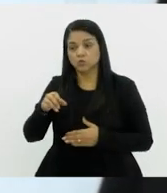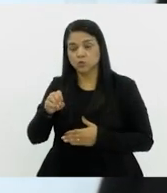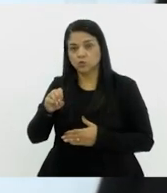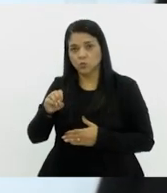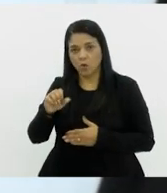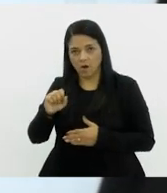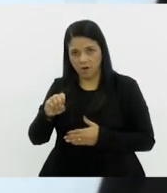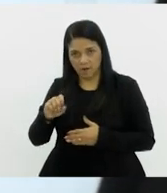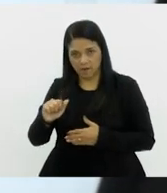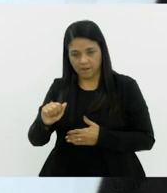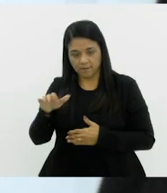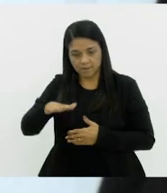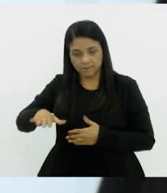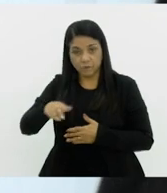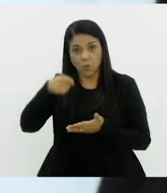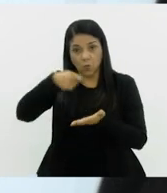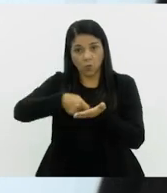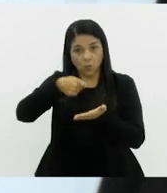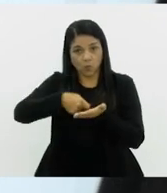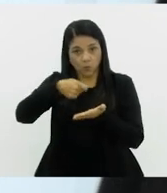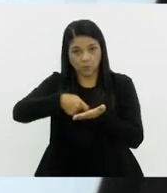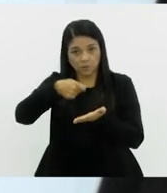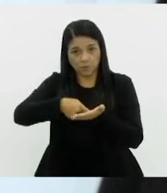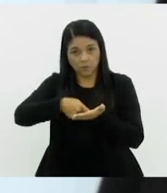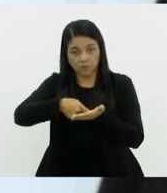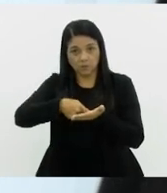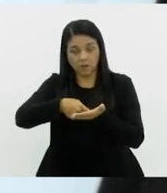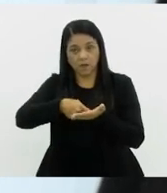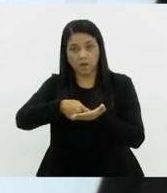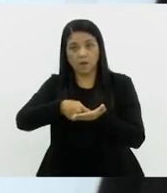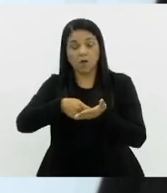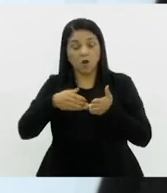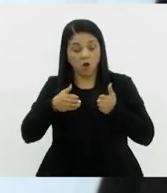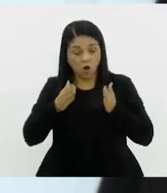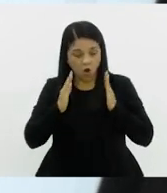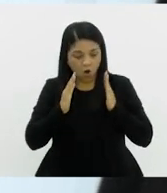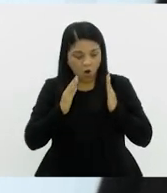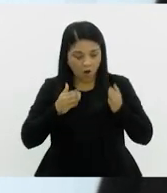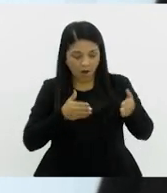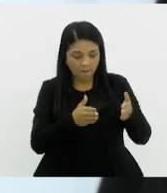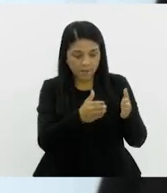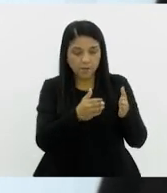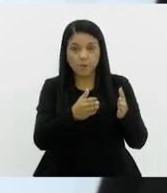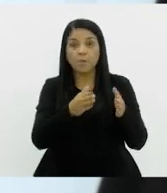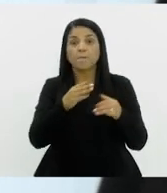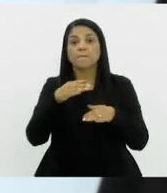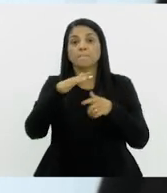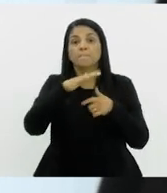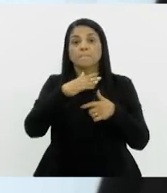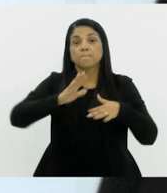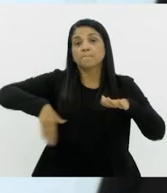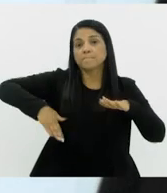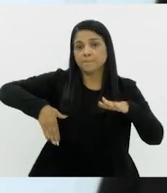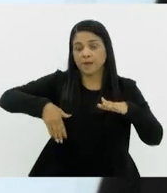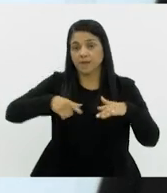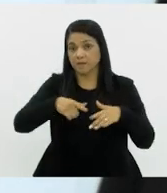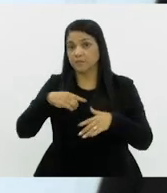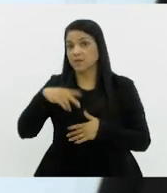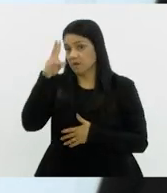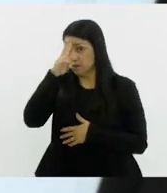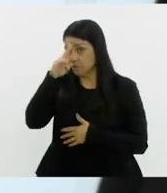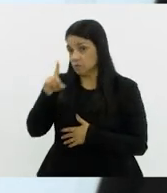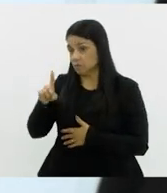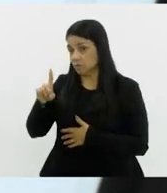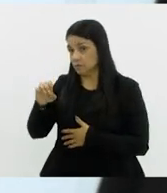a obrigatoriedade de seguir a rota praia. Lembrando que a autoridade do DECEA se faz